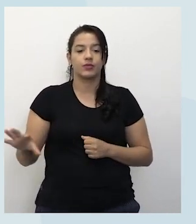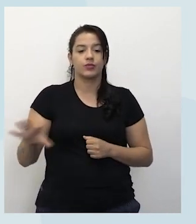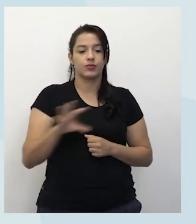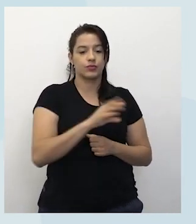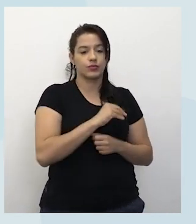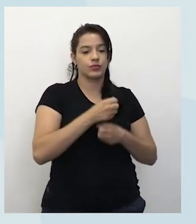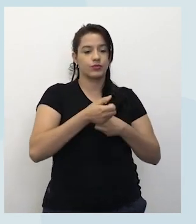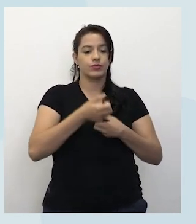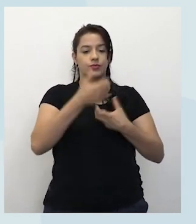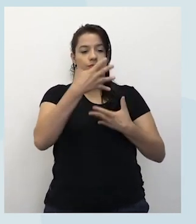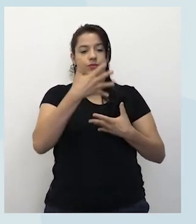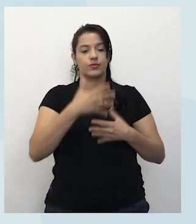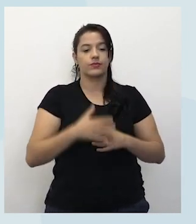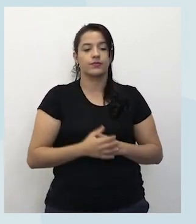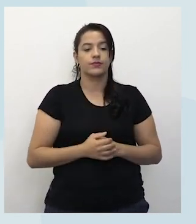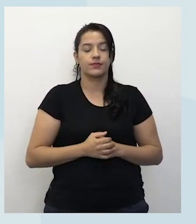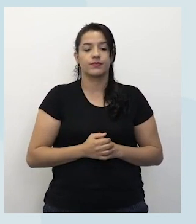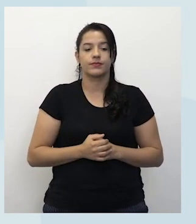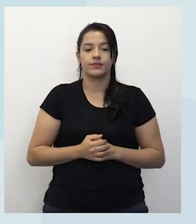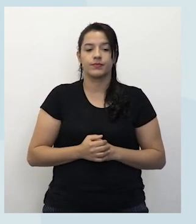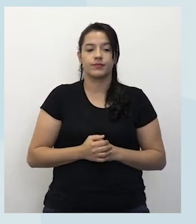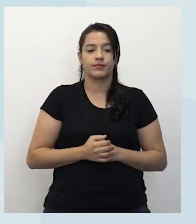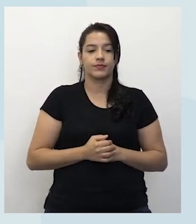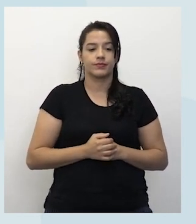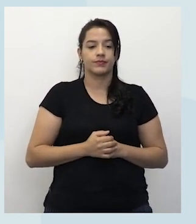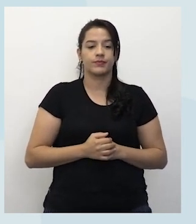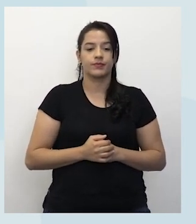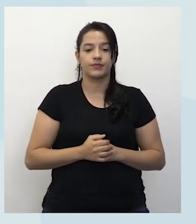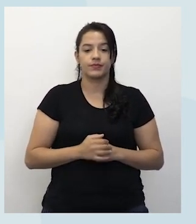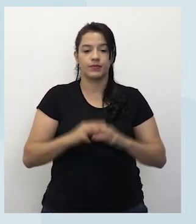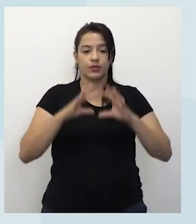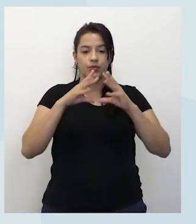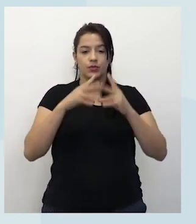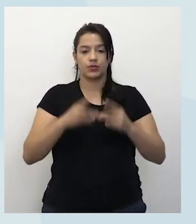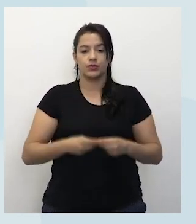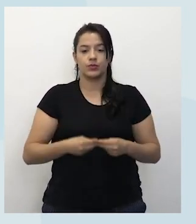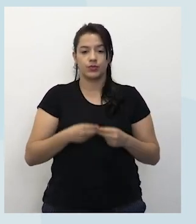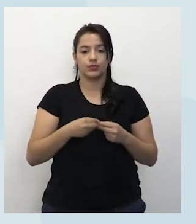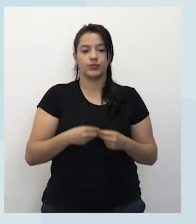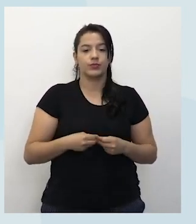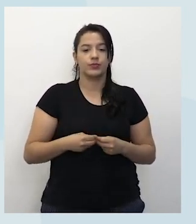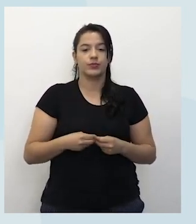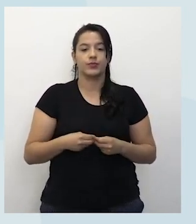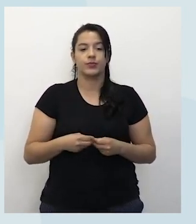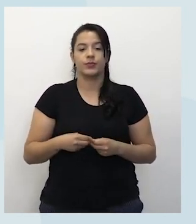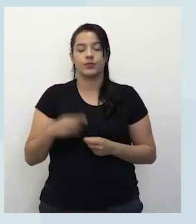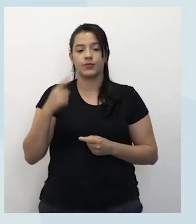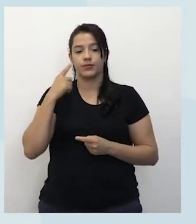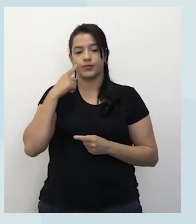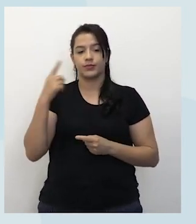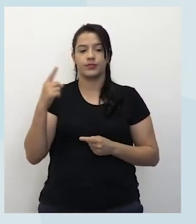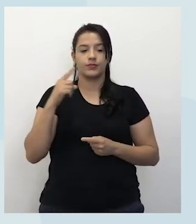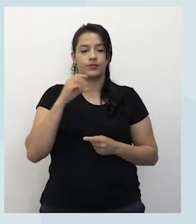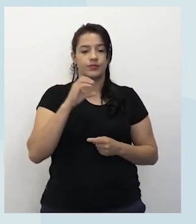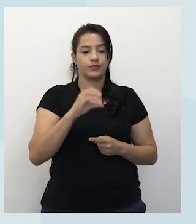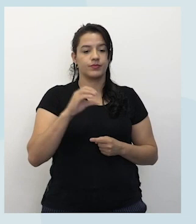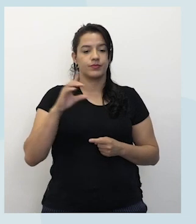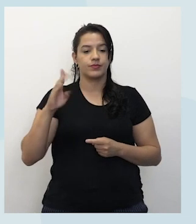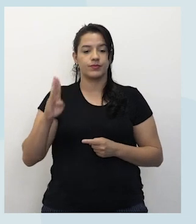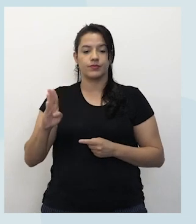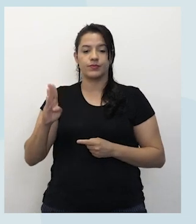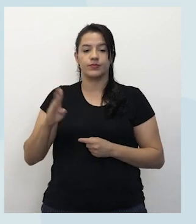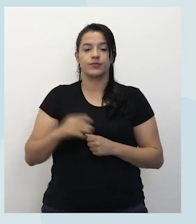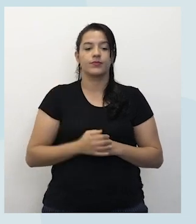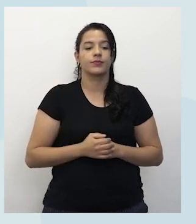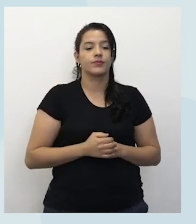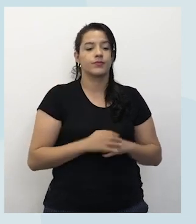já dei um spoiler aqui, já falei a primeira resposta. Coloca todas de uma vez, ó, coloquei, ó. A primeira eu já falei que é a C, depois é a B, aí você põe a